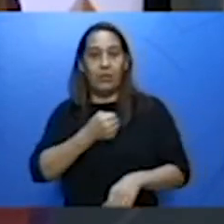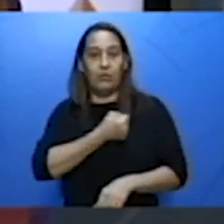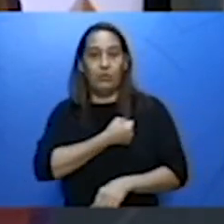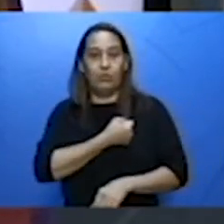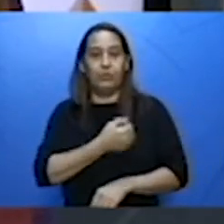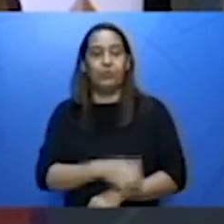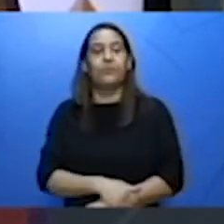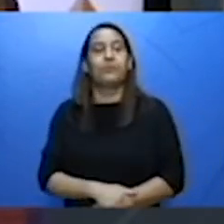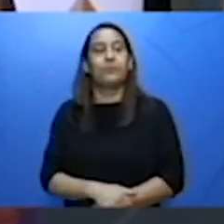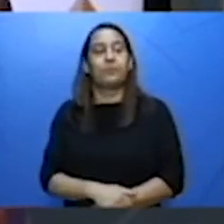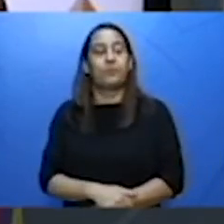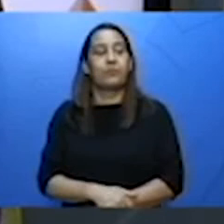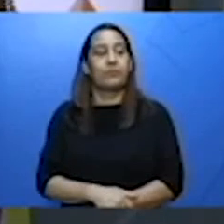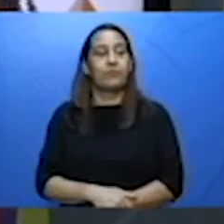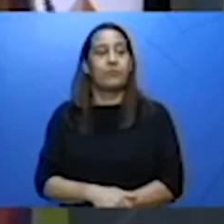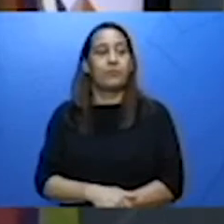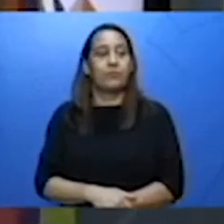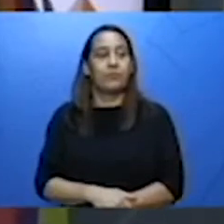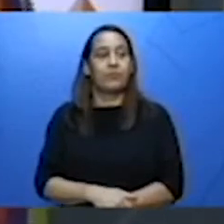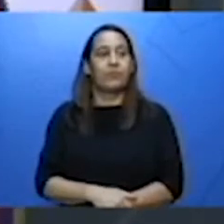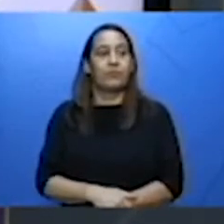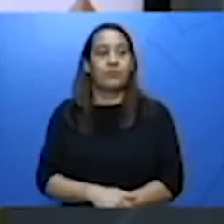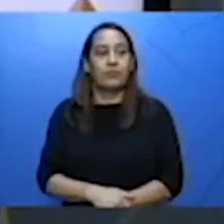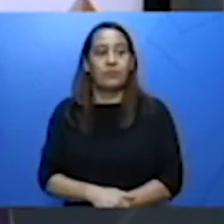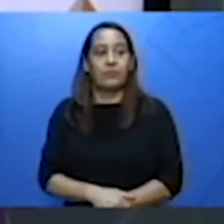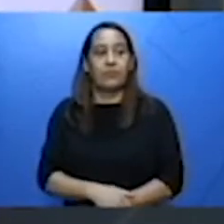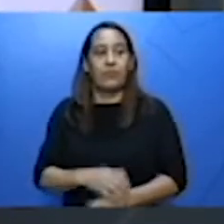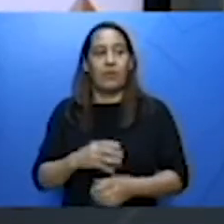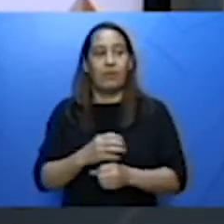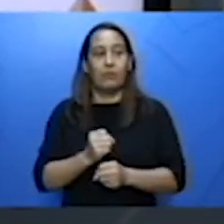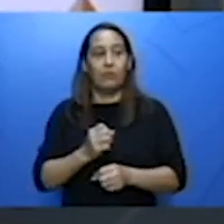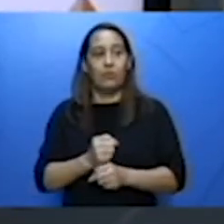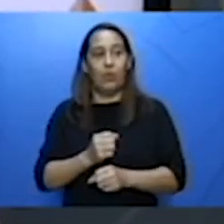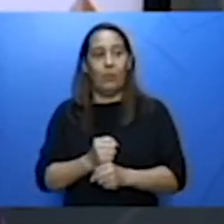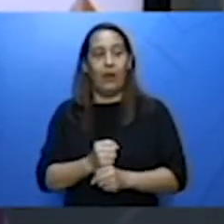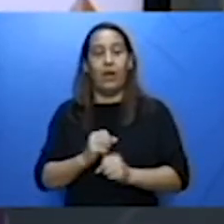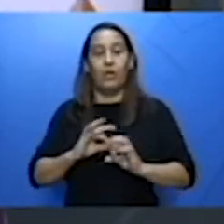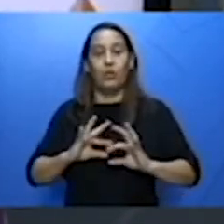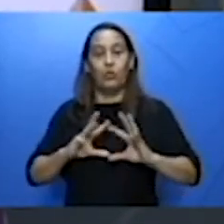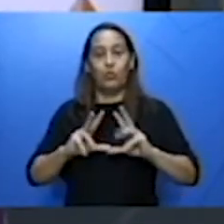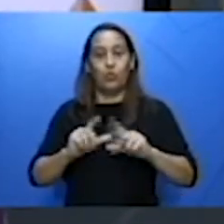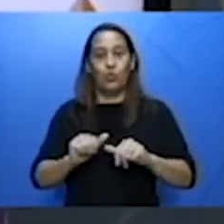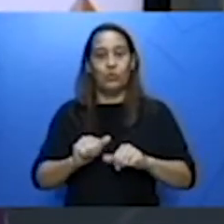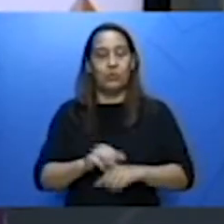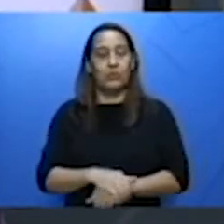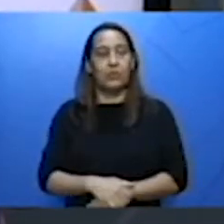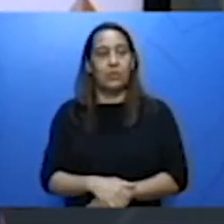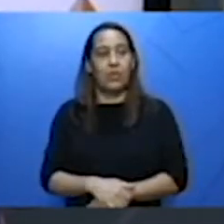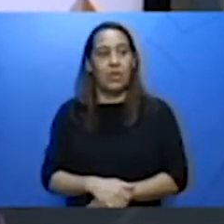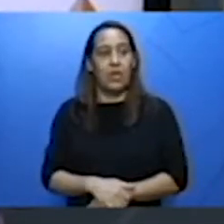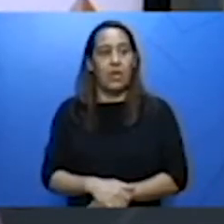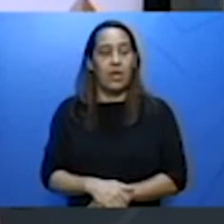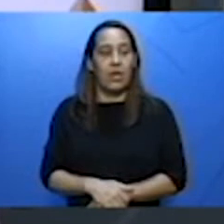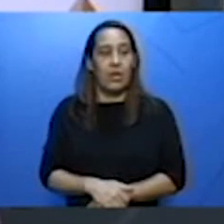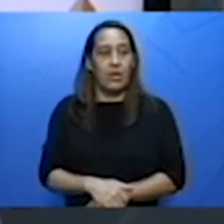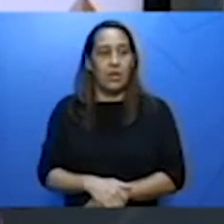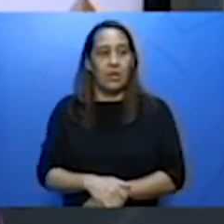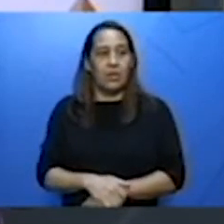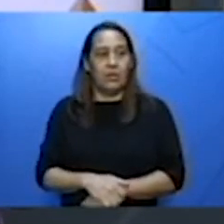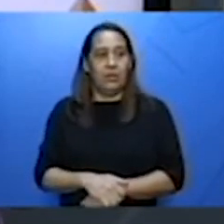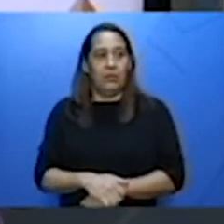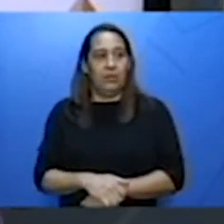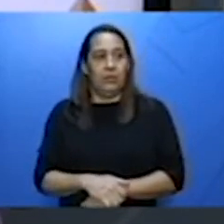que é dela, no lugarzinho que é dela. Vamos somar as dezenas que já existiam mais a